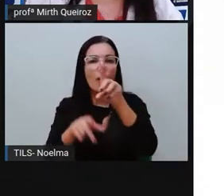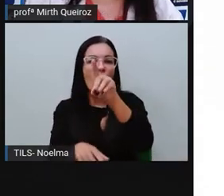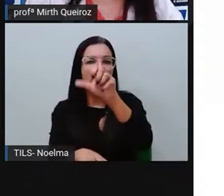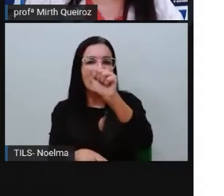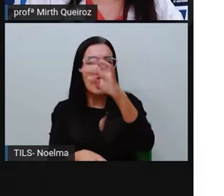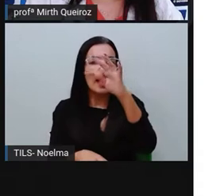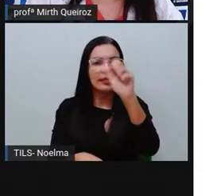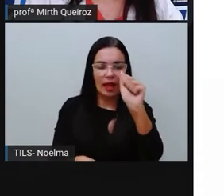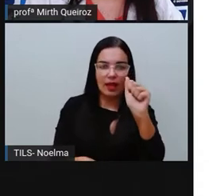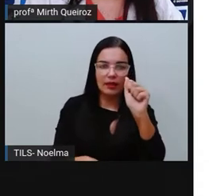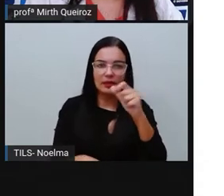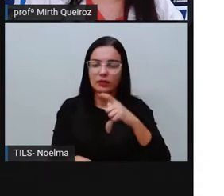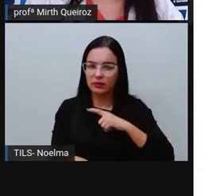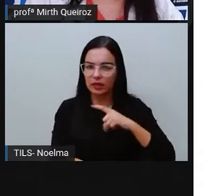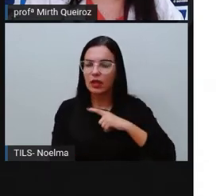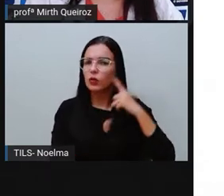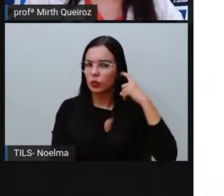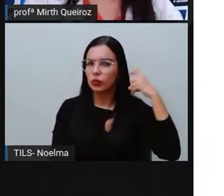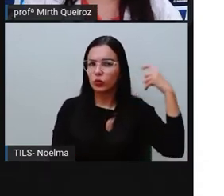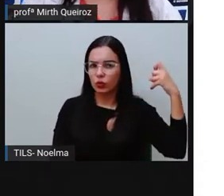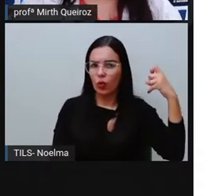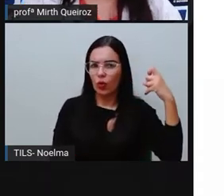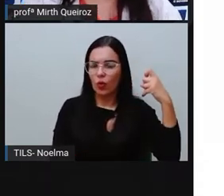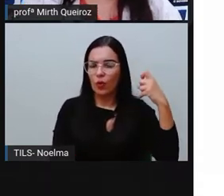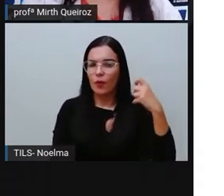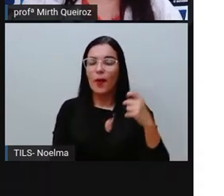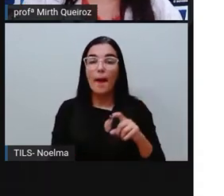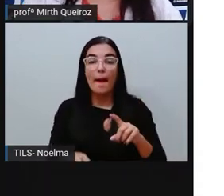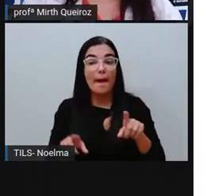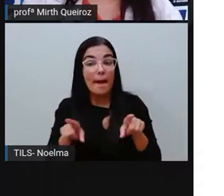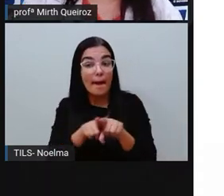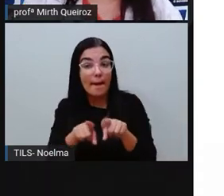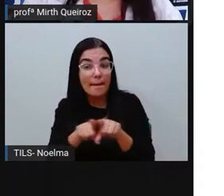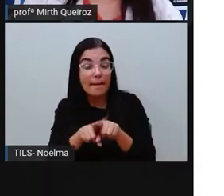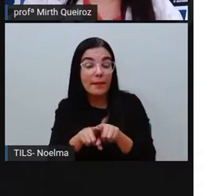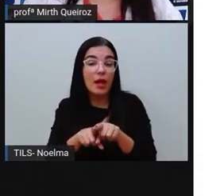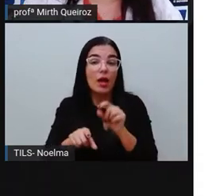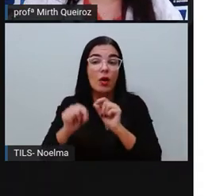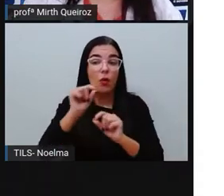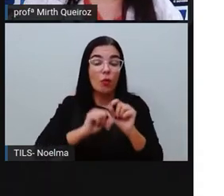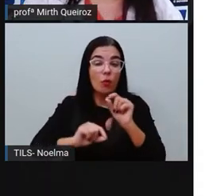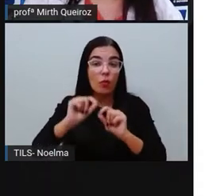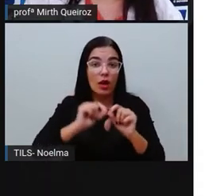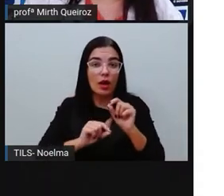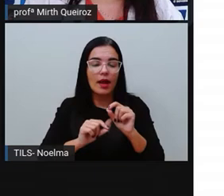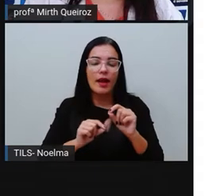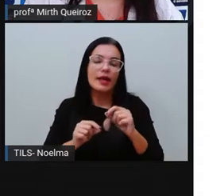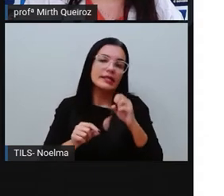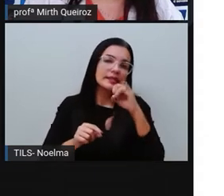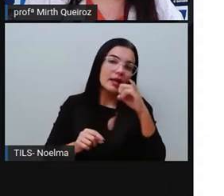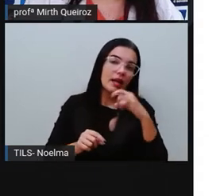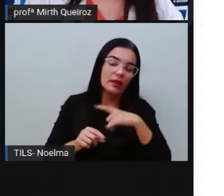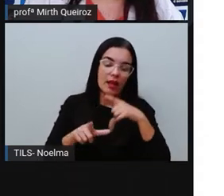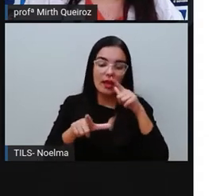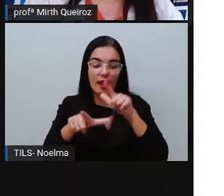consegue ouvir o som do M, do A, do T e do A. Assim como também a palavra data. Data.